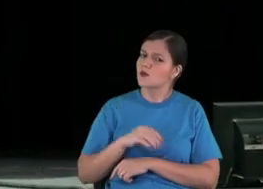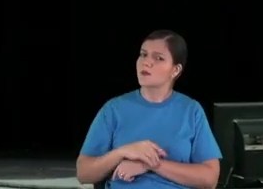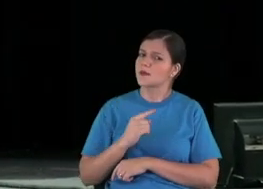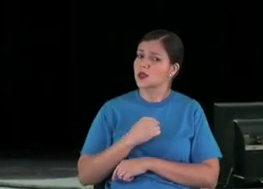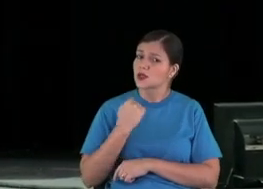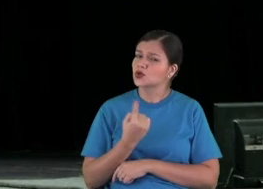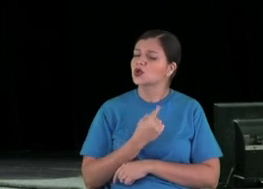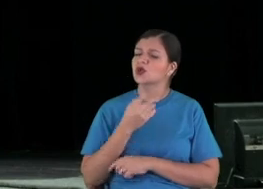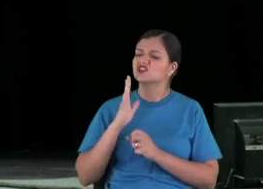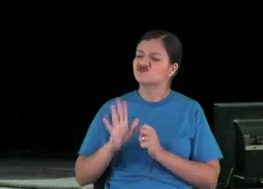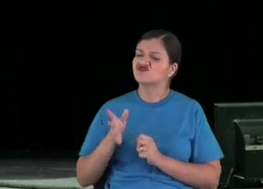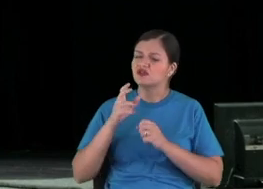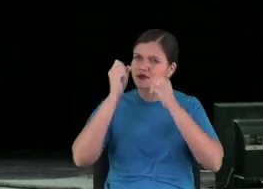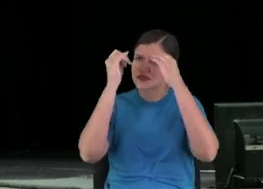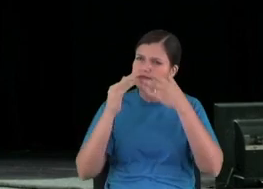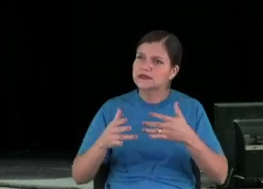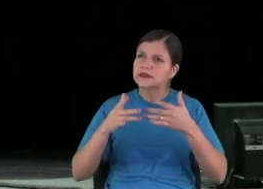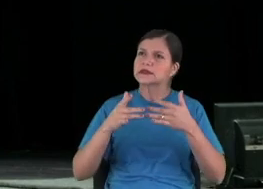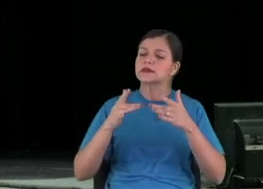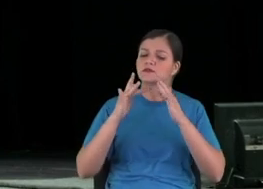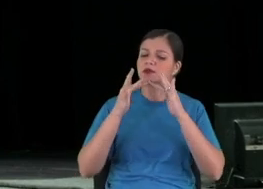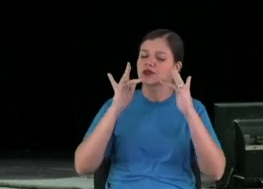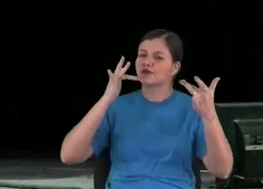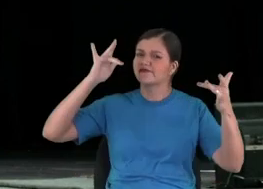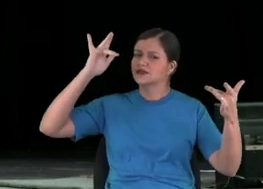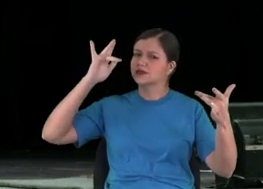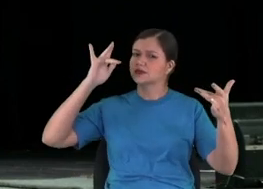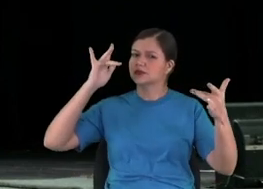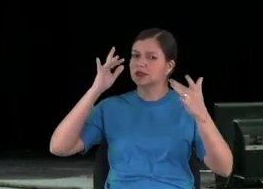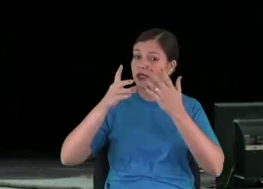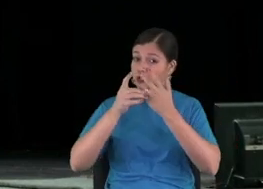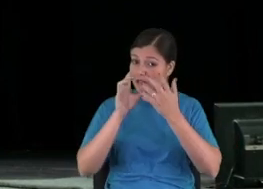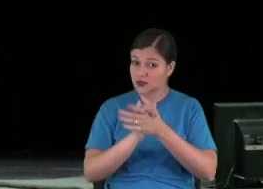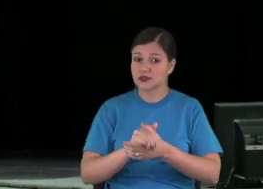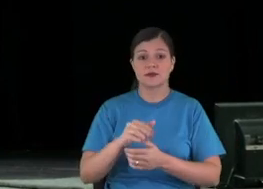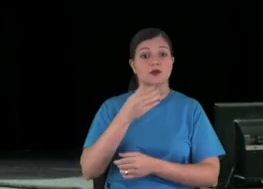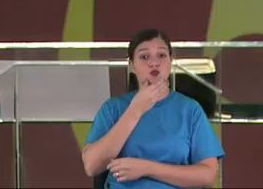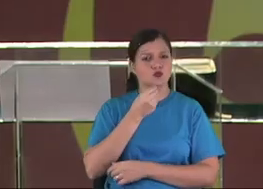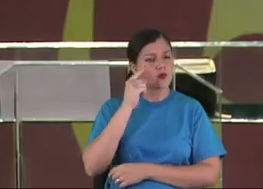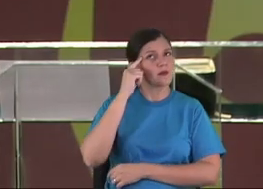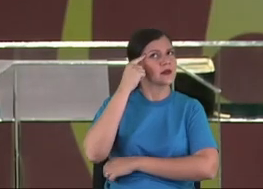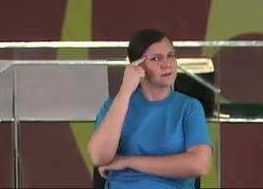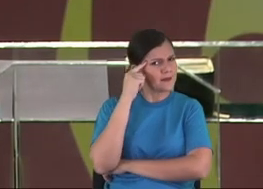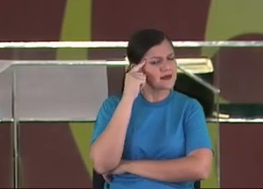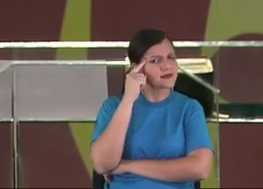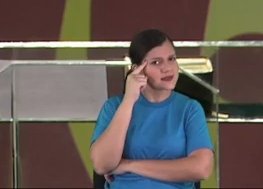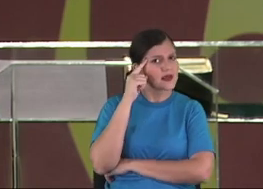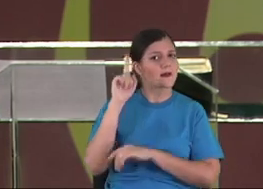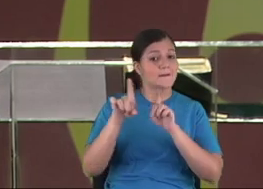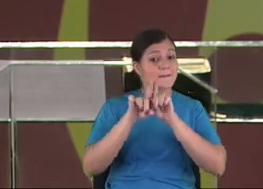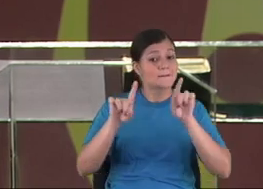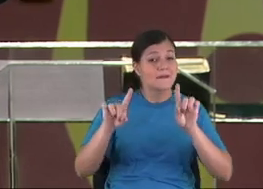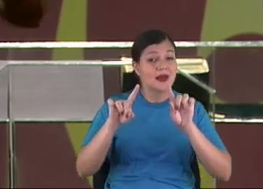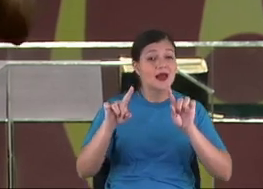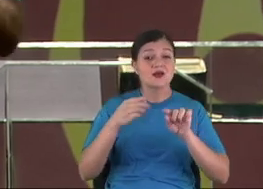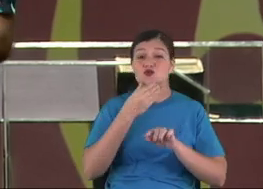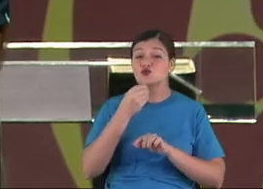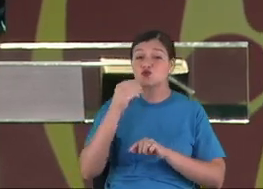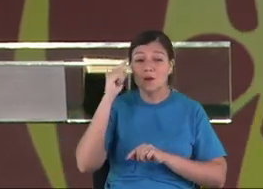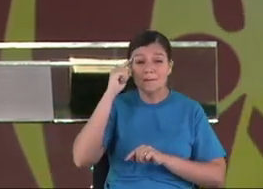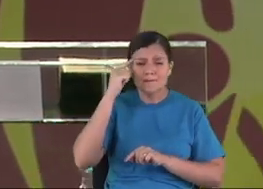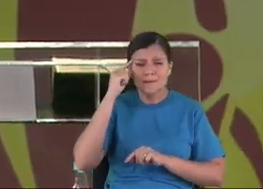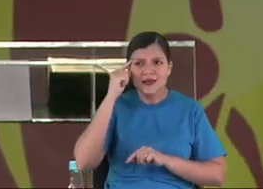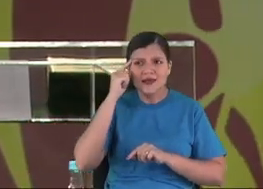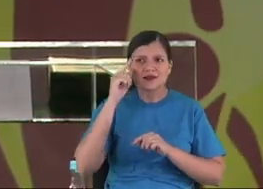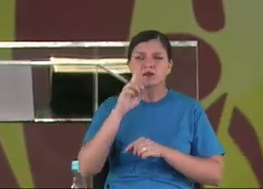na oficina do casamento, ele pensa muito. Não pense que o homem não pensa, o homem pensa. Mas o homem pensa internamente, ele não expõe